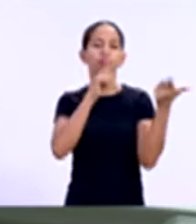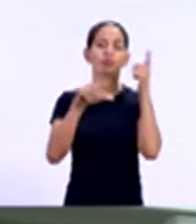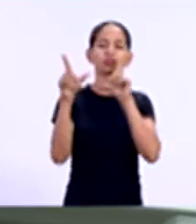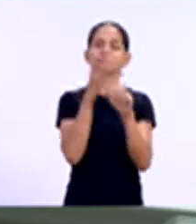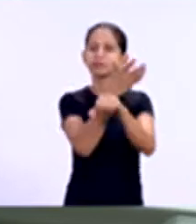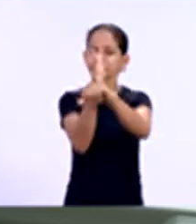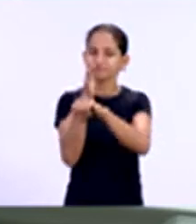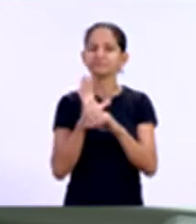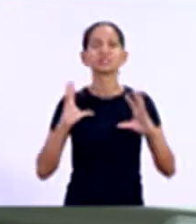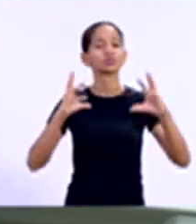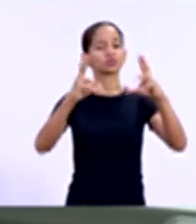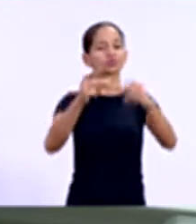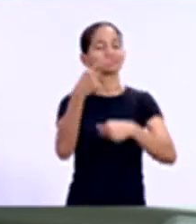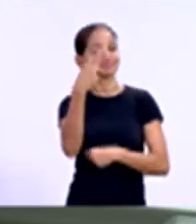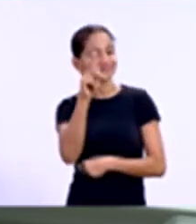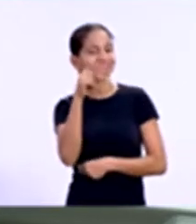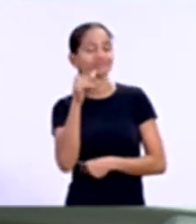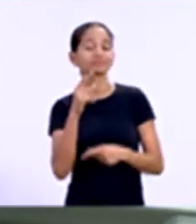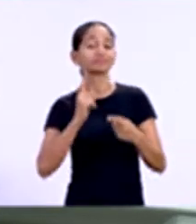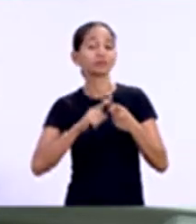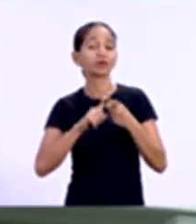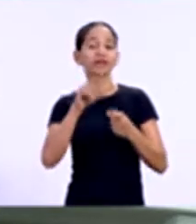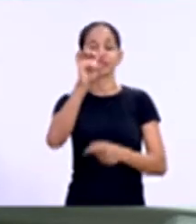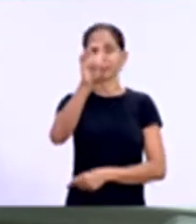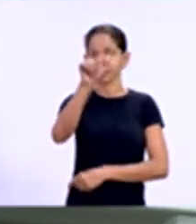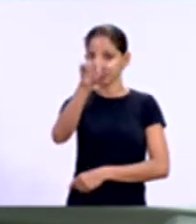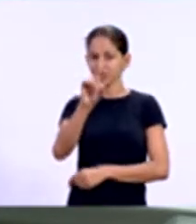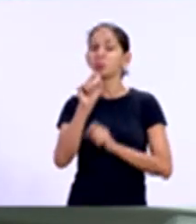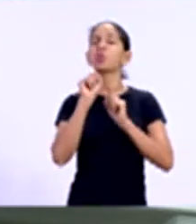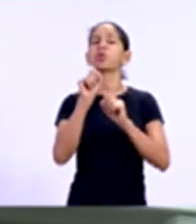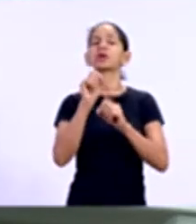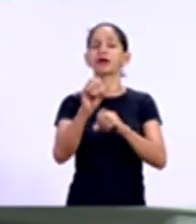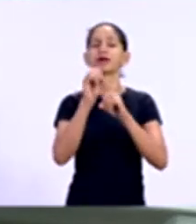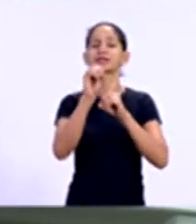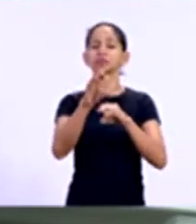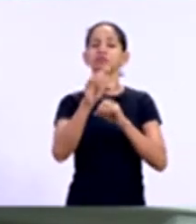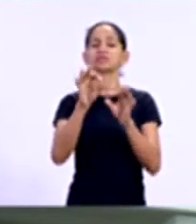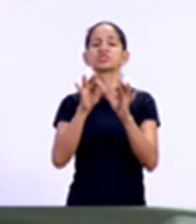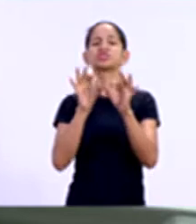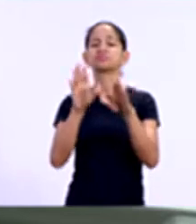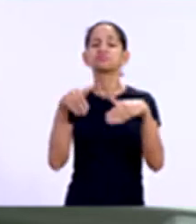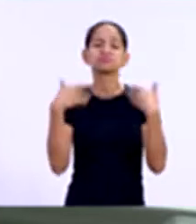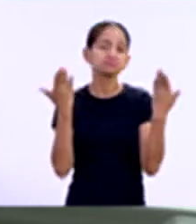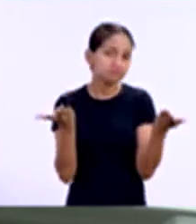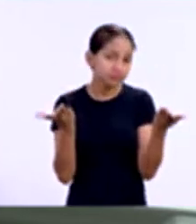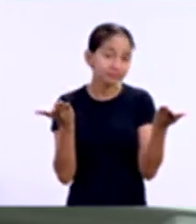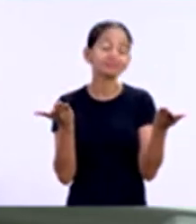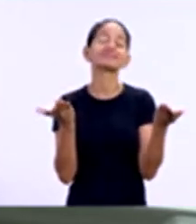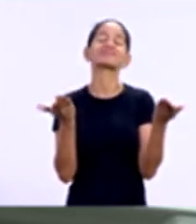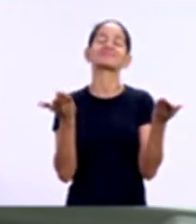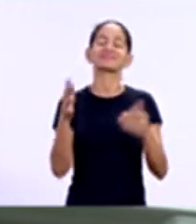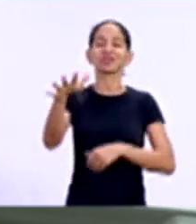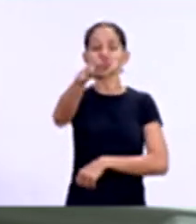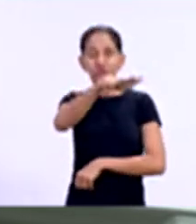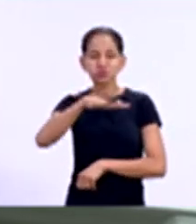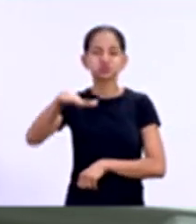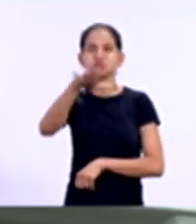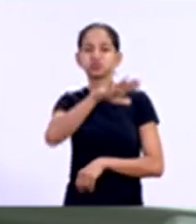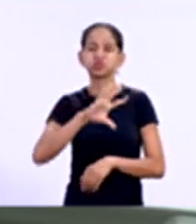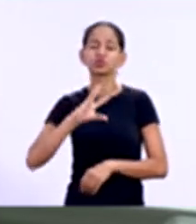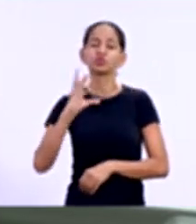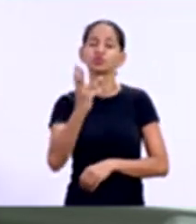Por quê? Porque nessa definição de EAD que você mandou para nós, ela abrange tudo o que